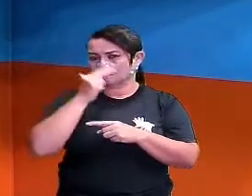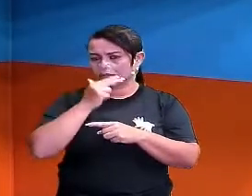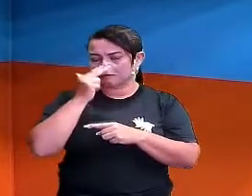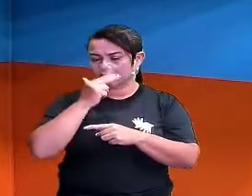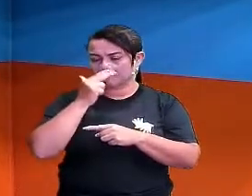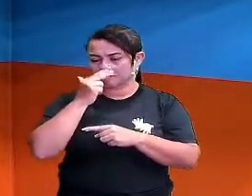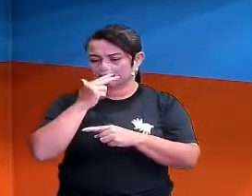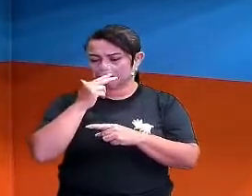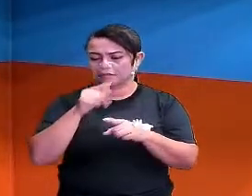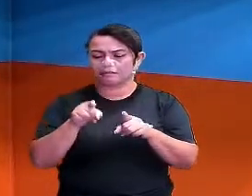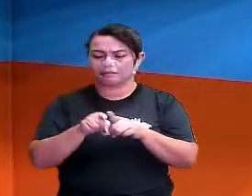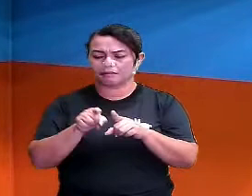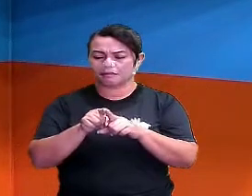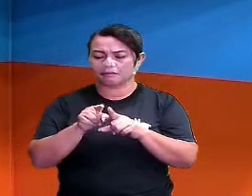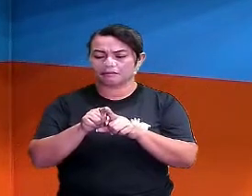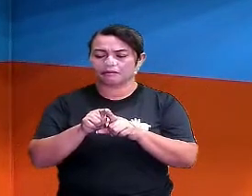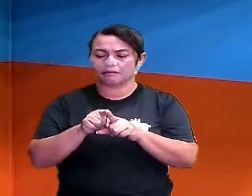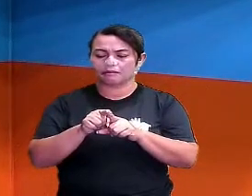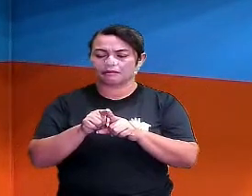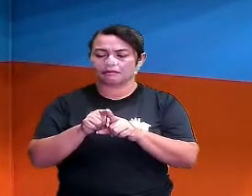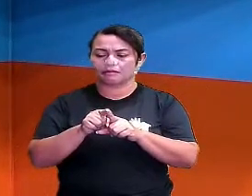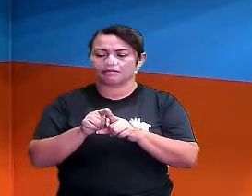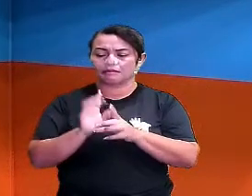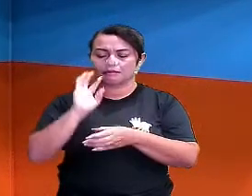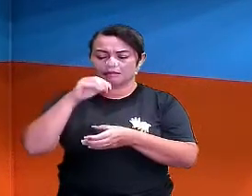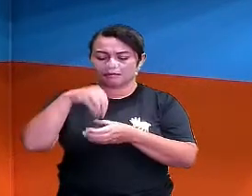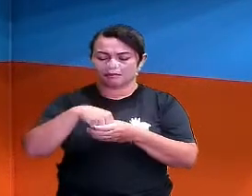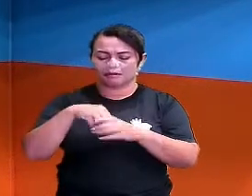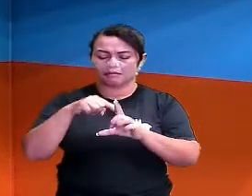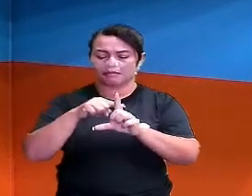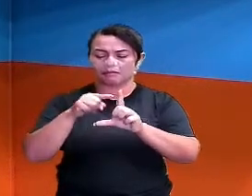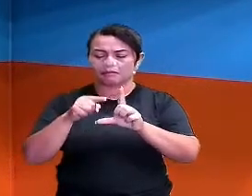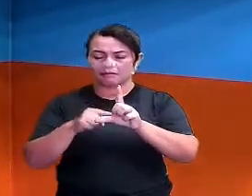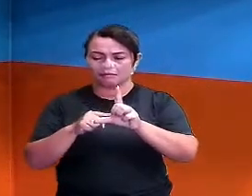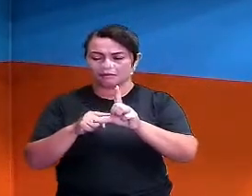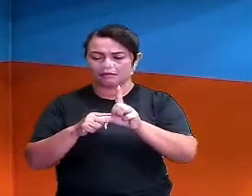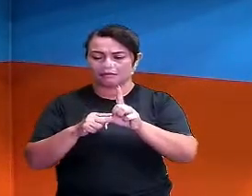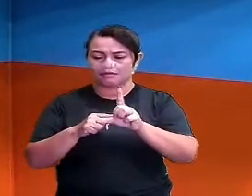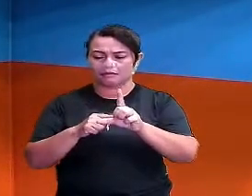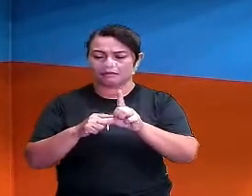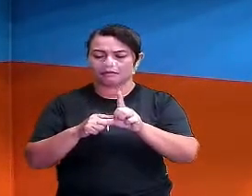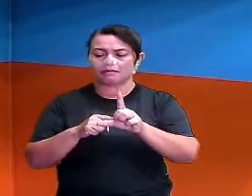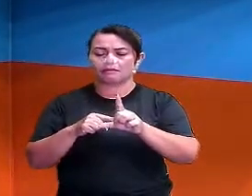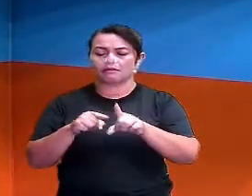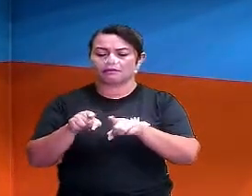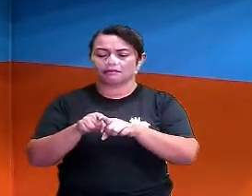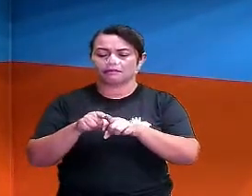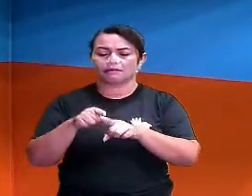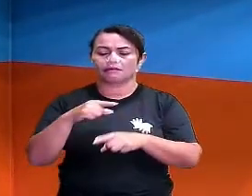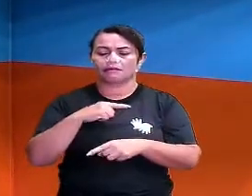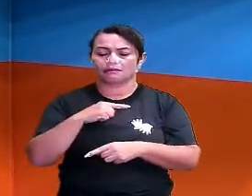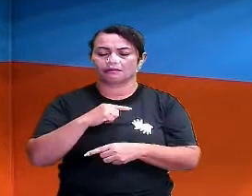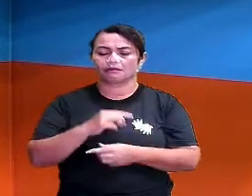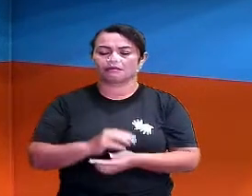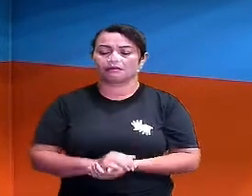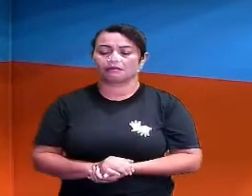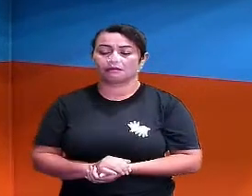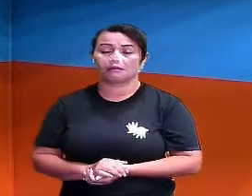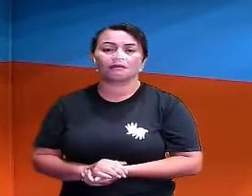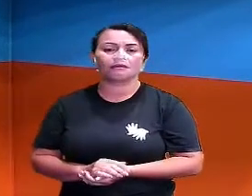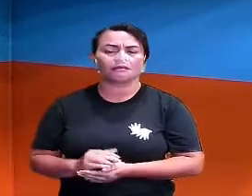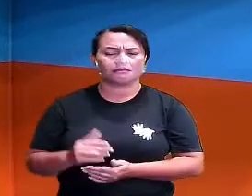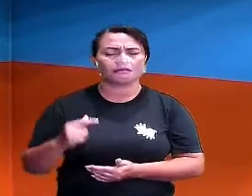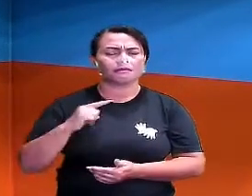medidas, né, lá nos ângulos internos. Então, em relação aos ângulos, ele também é acutângulo, tá? Então,